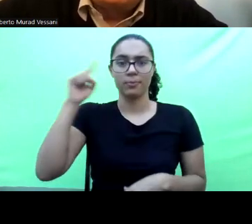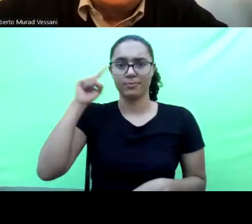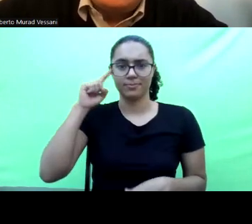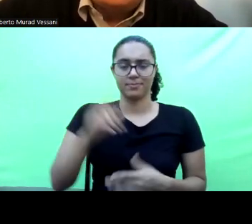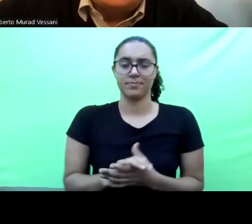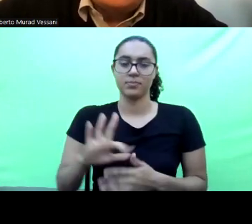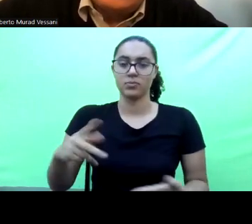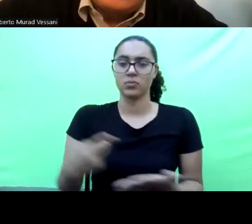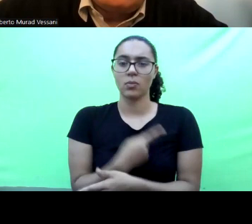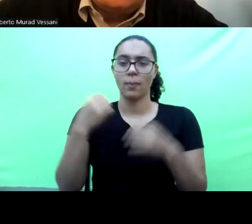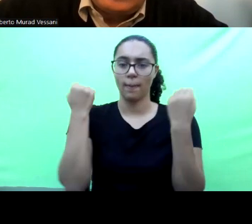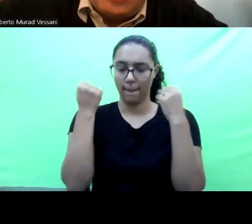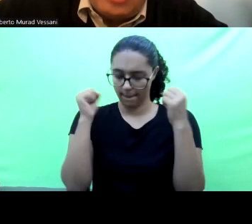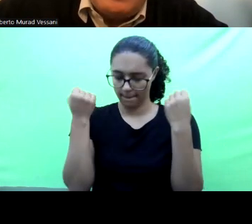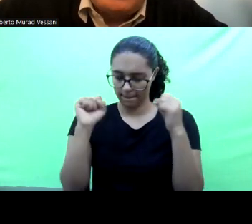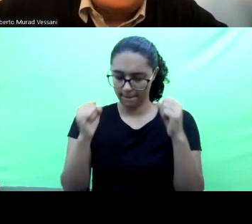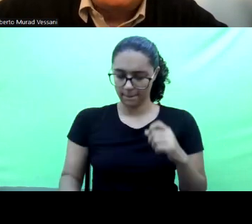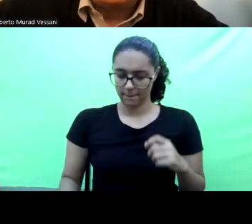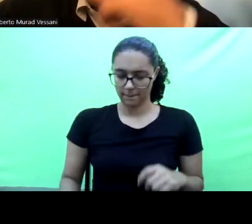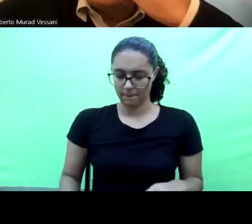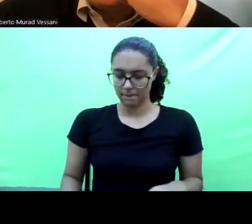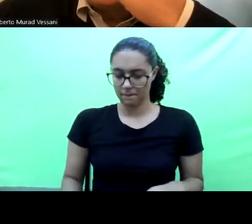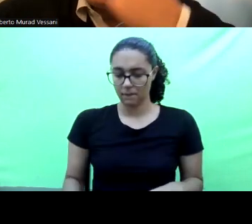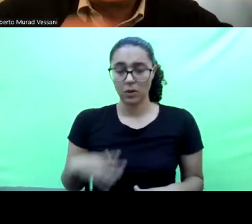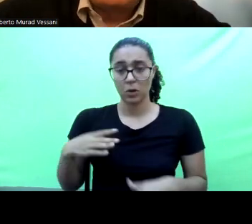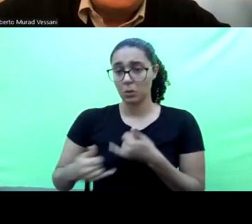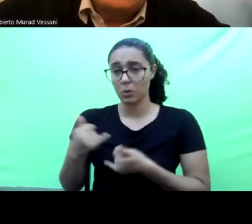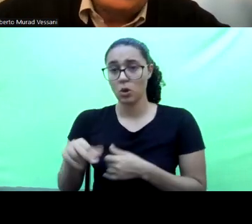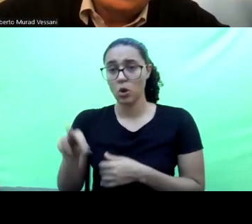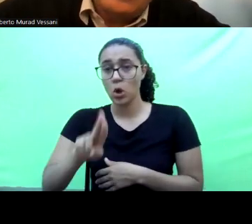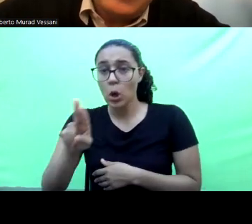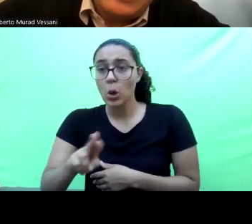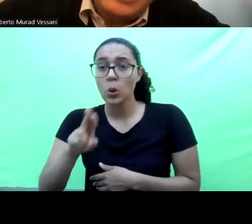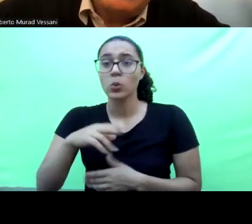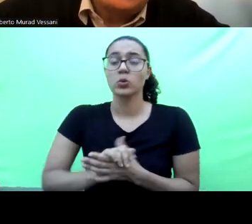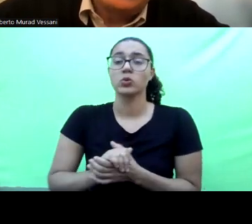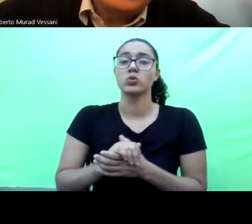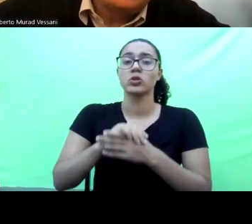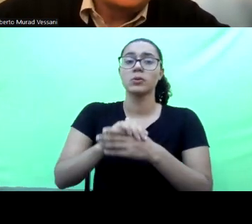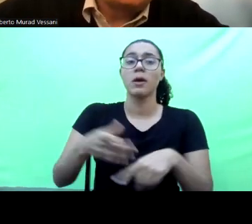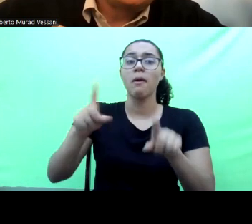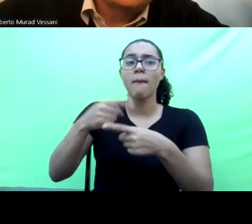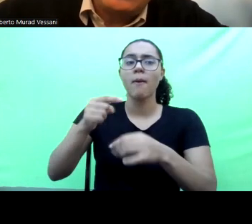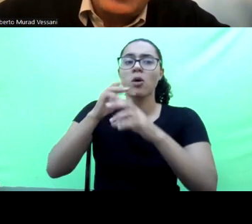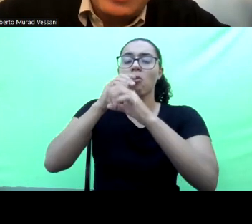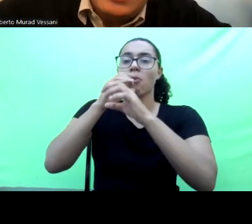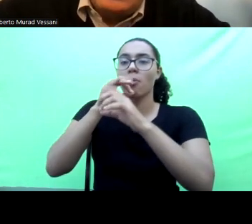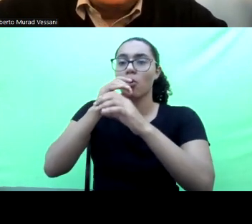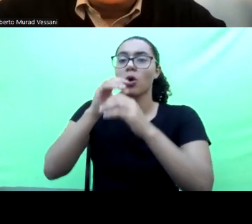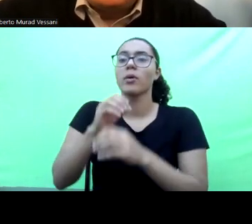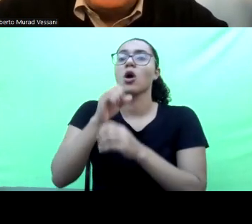Algumas atividades de hobby, por exemplo, o uso de instrumentos de sopro, né? Instrumentos musical de